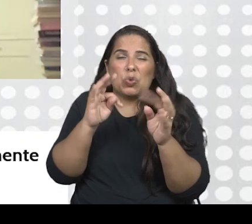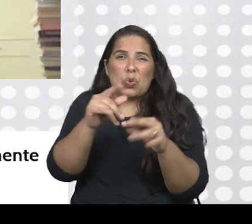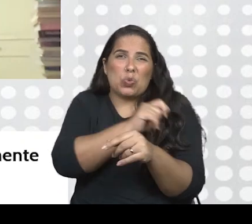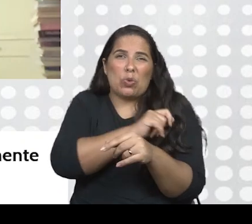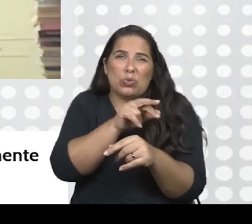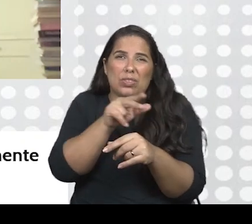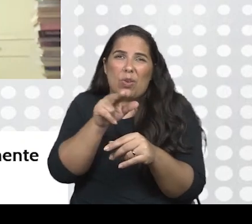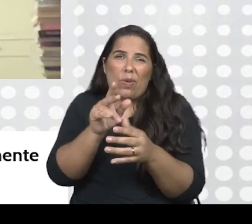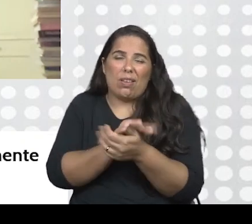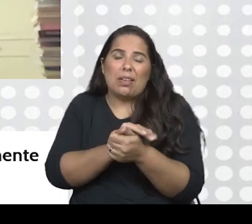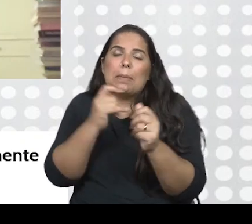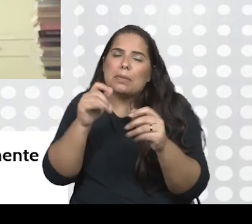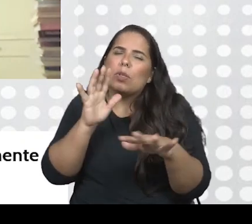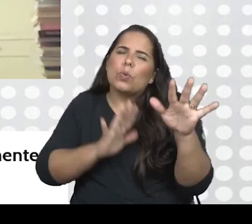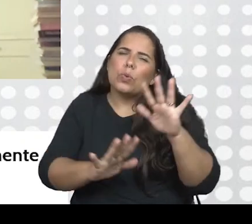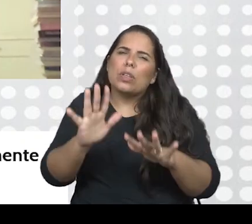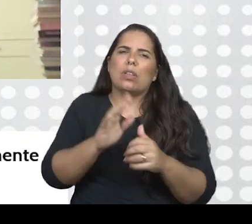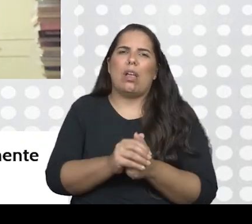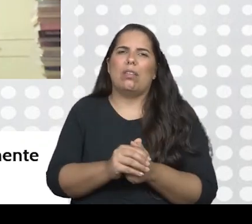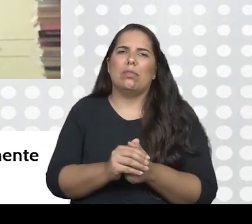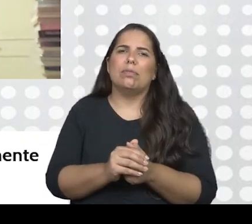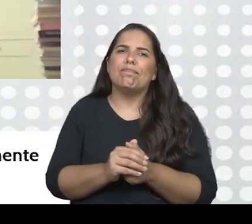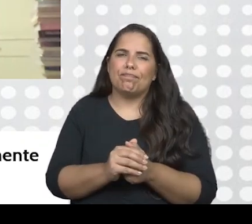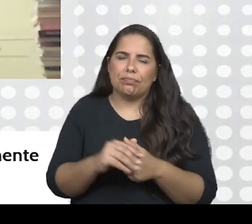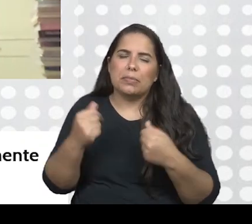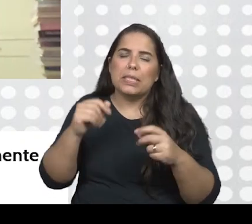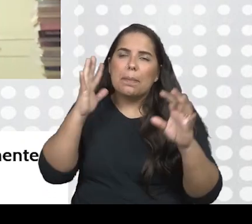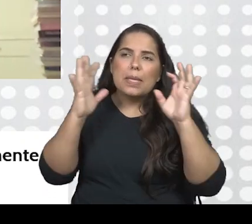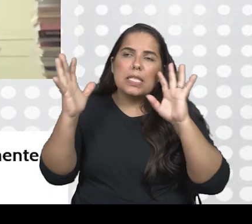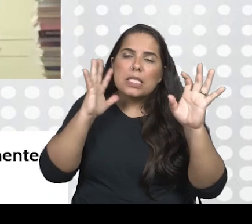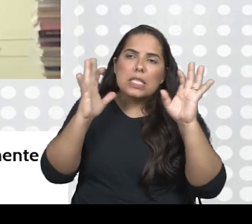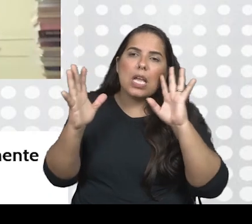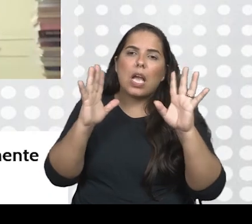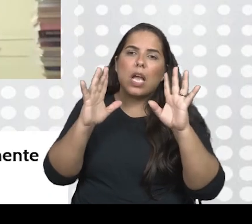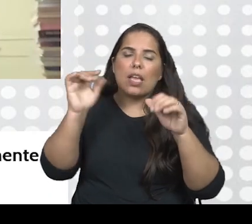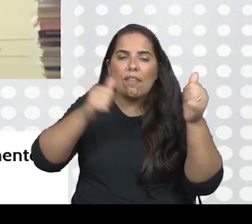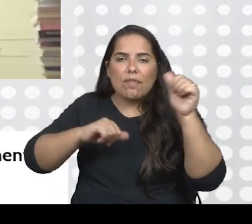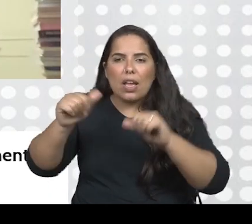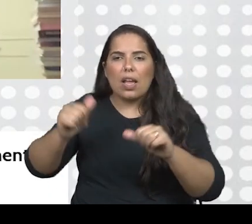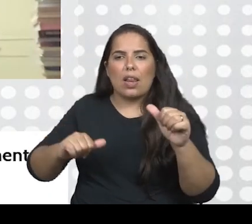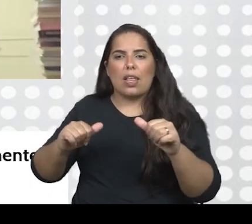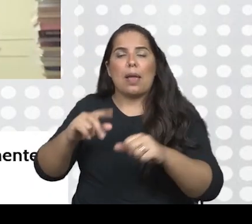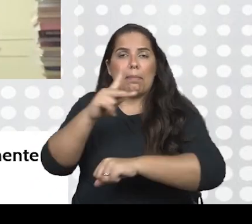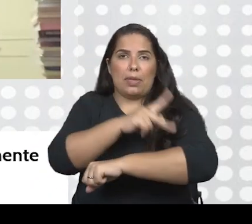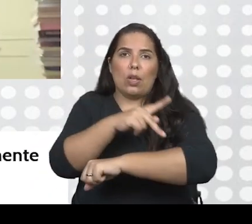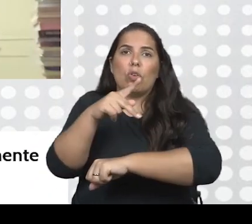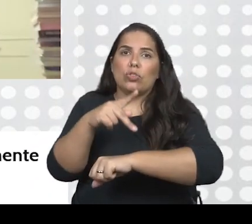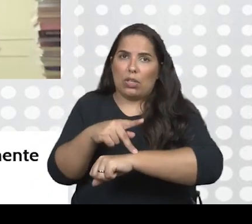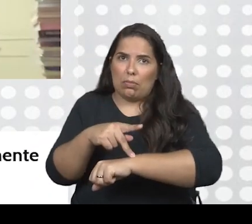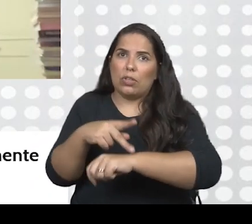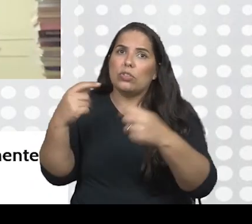estudantes. A gente precisa ter muito cuidado, a gente precisa pensar e avaliar pedagogicamente